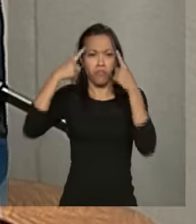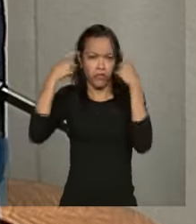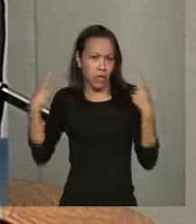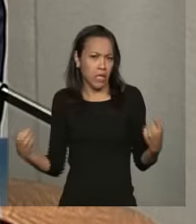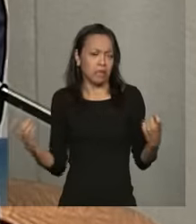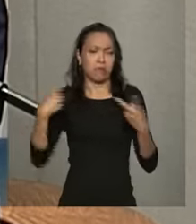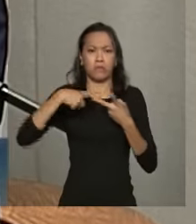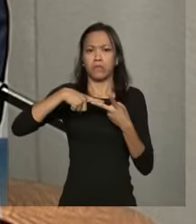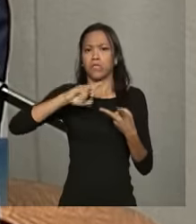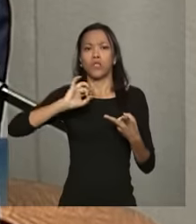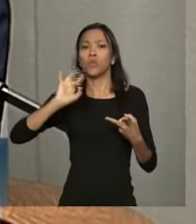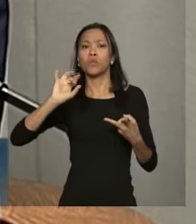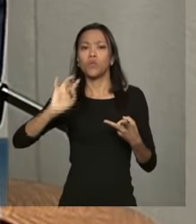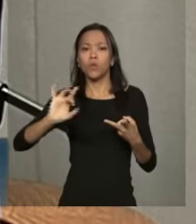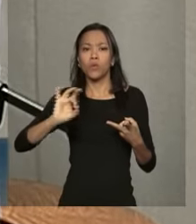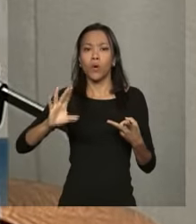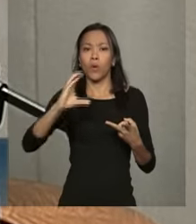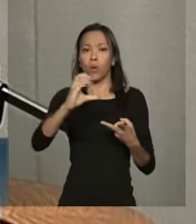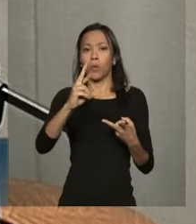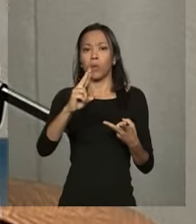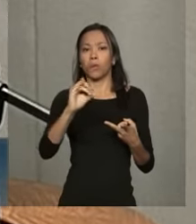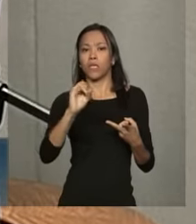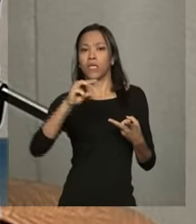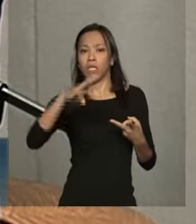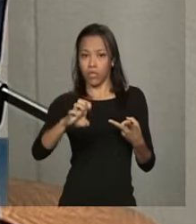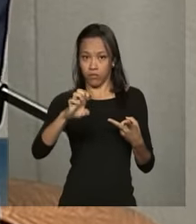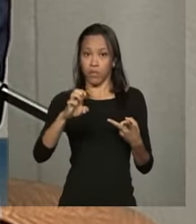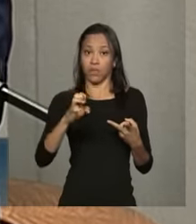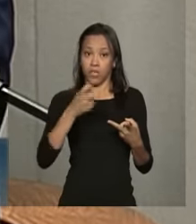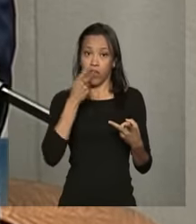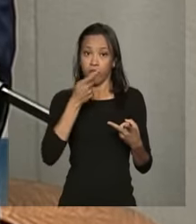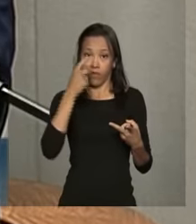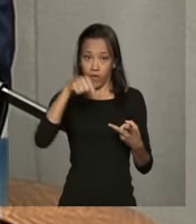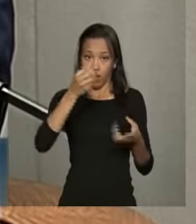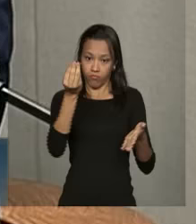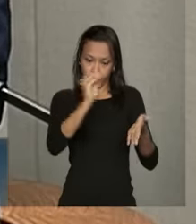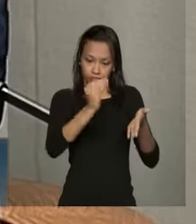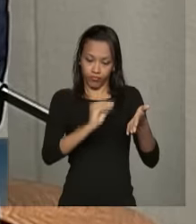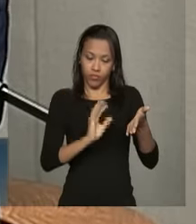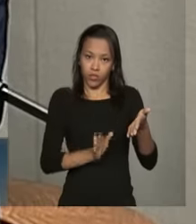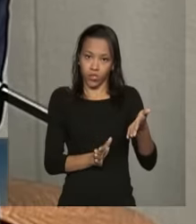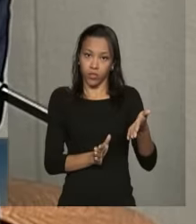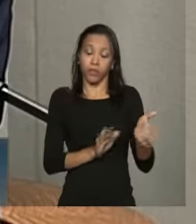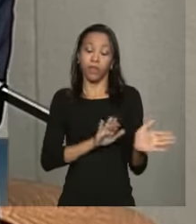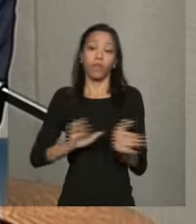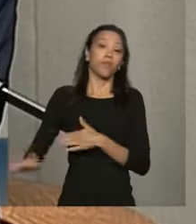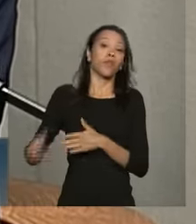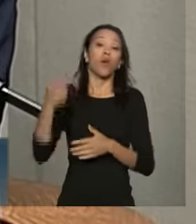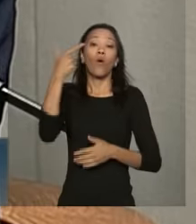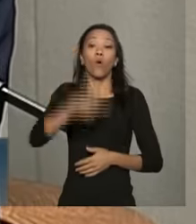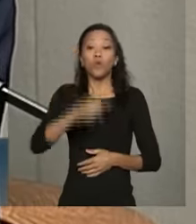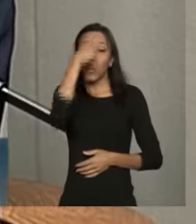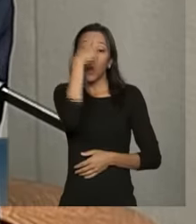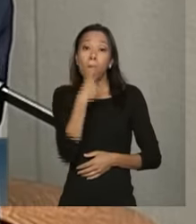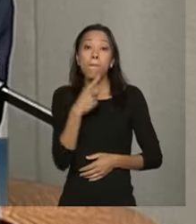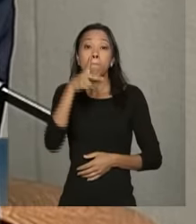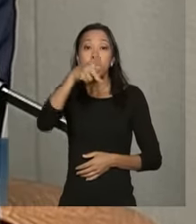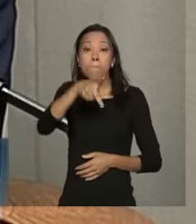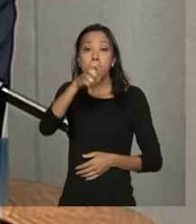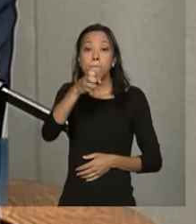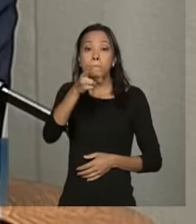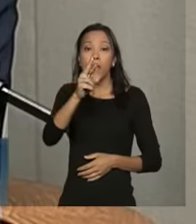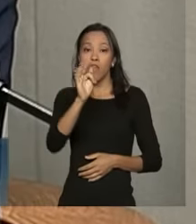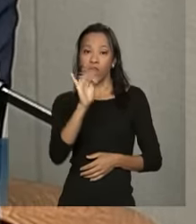crimes que não aqueles previstos Eh agora de forma depurada o perfil de vítimas se inverte no